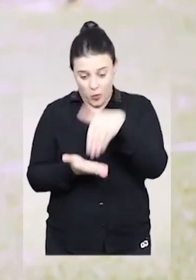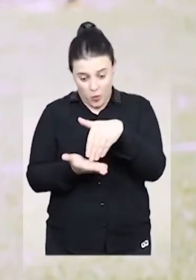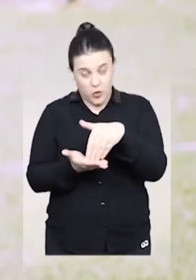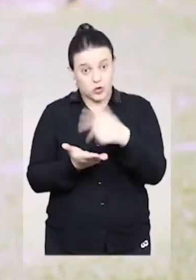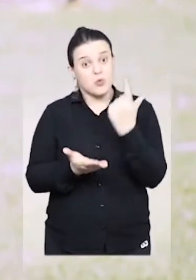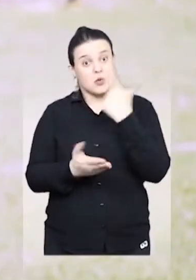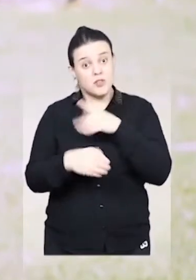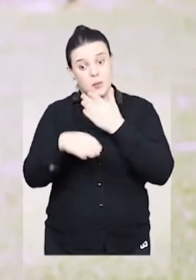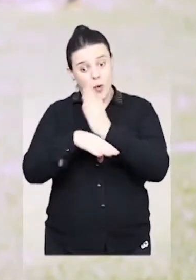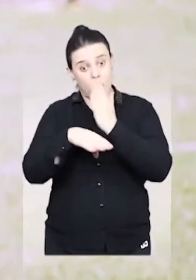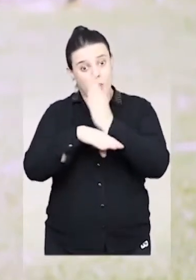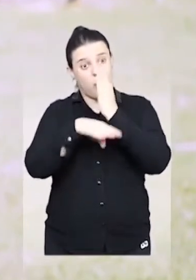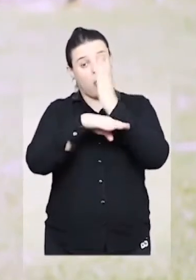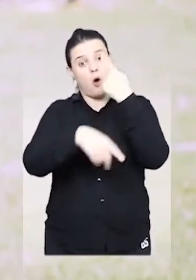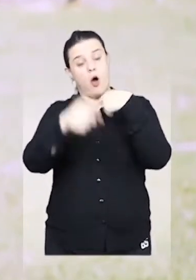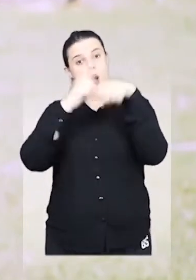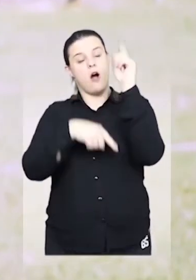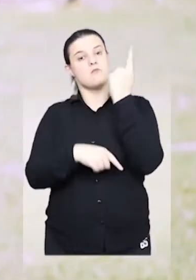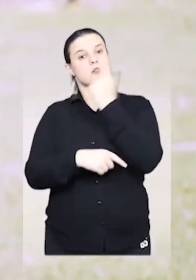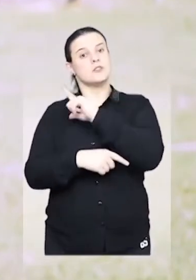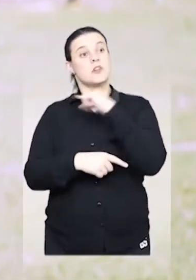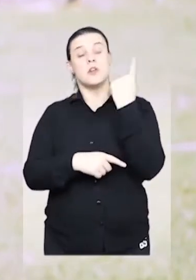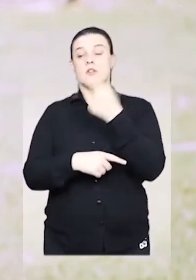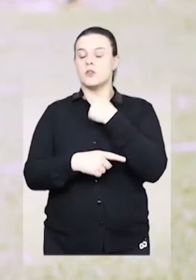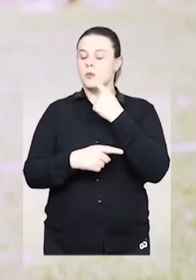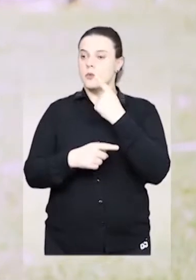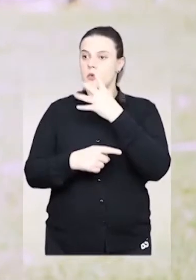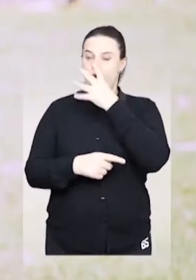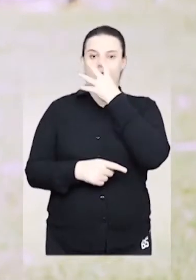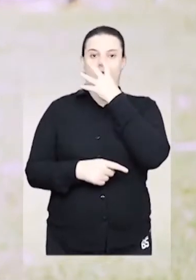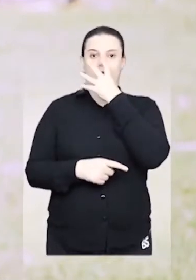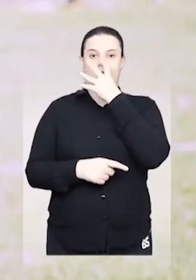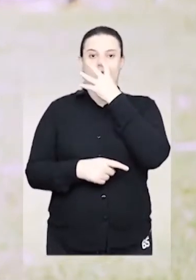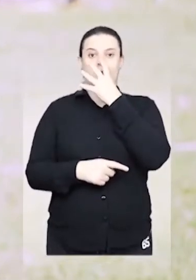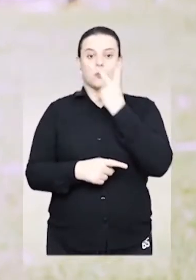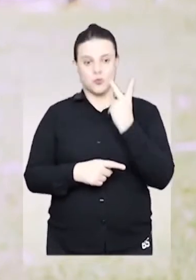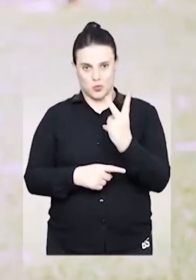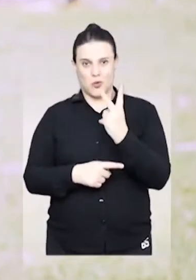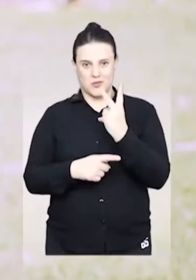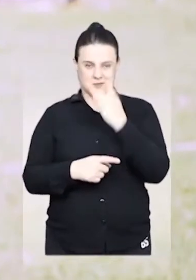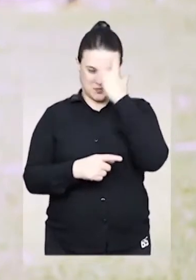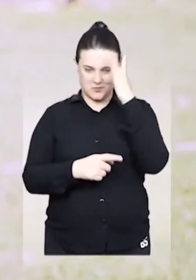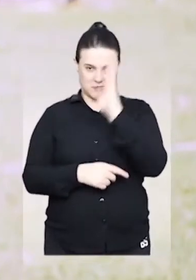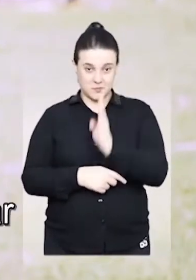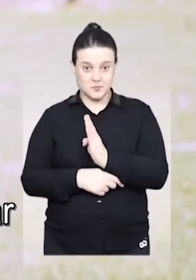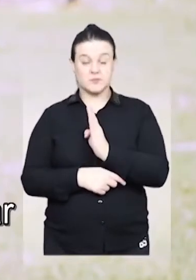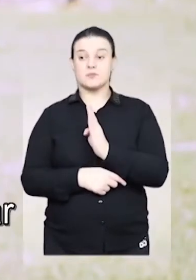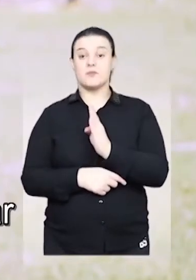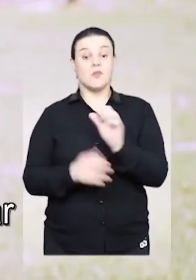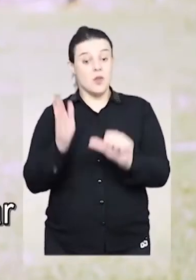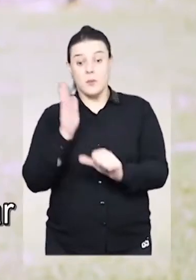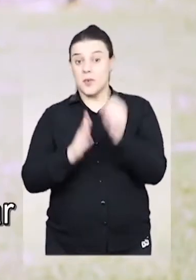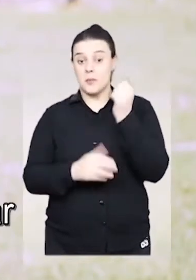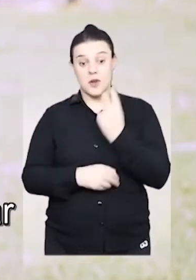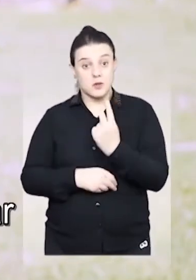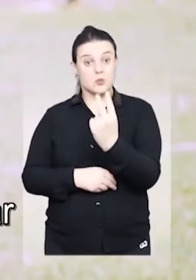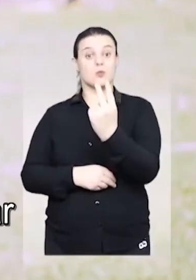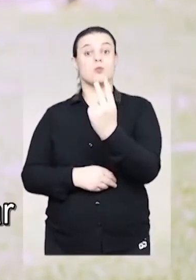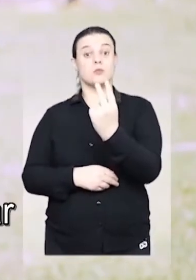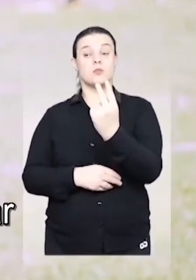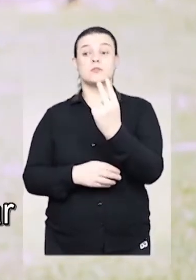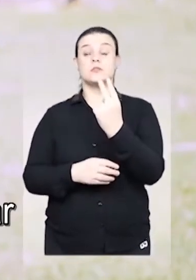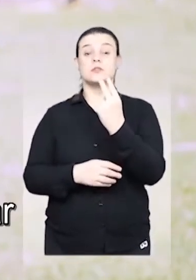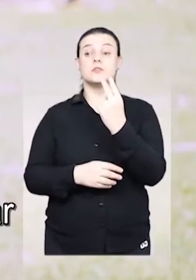últimos, realmente acontece. E ninguém esperava isso, então, da dupla brasileira. E aí a nossa primeira dupla